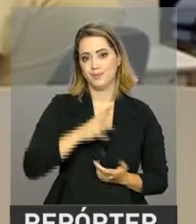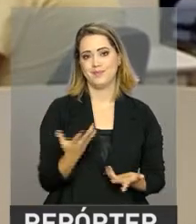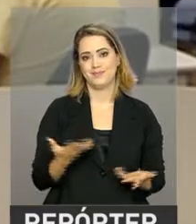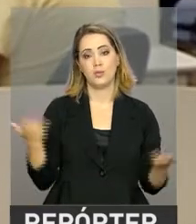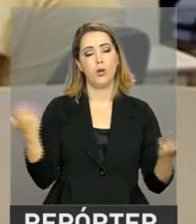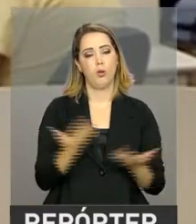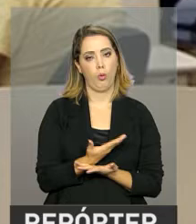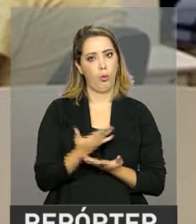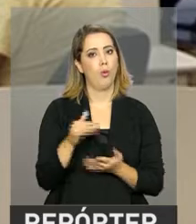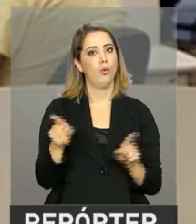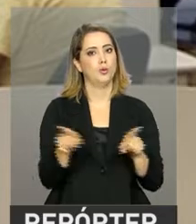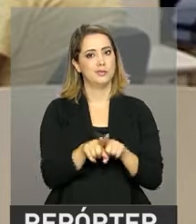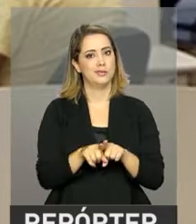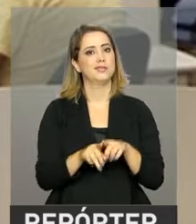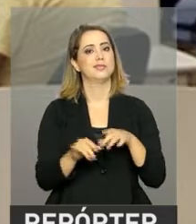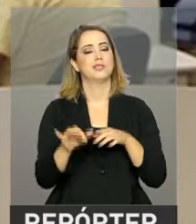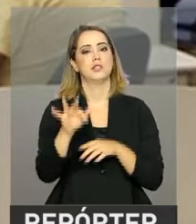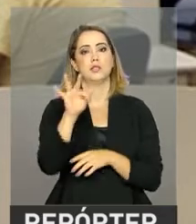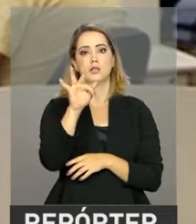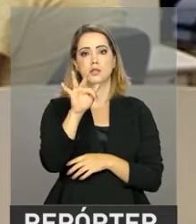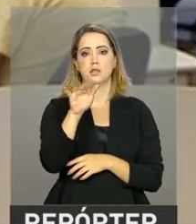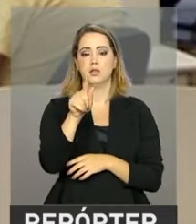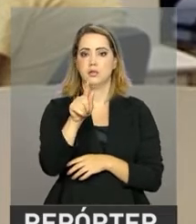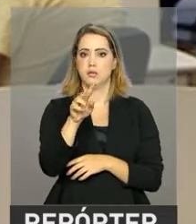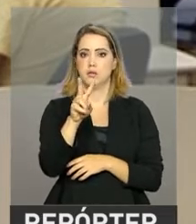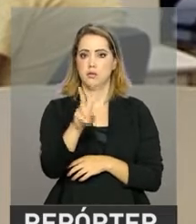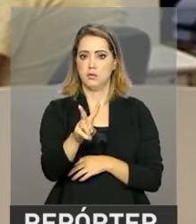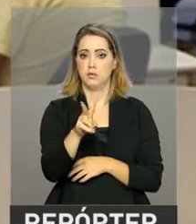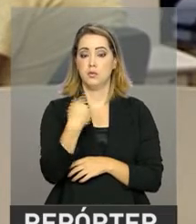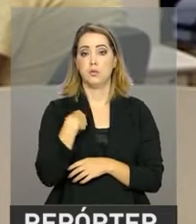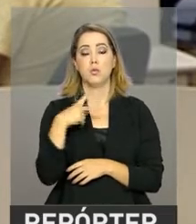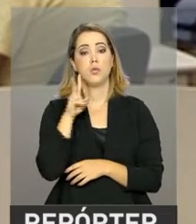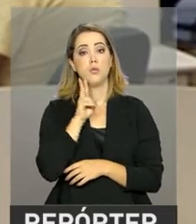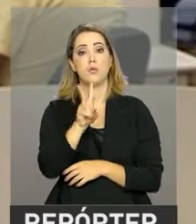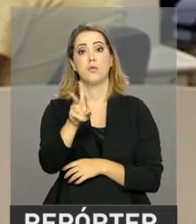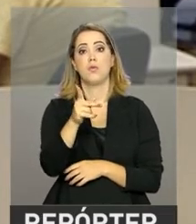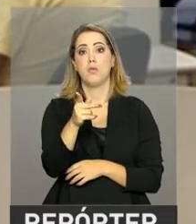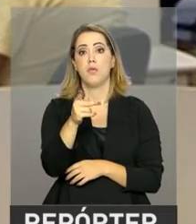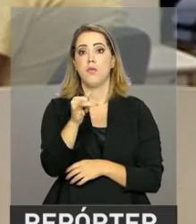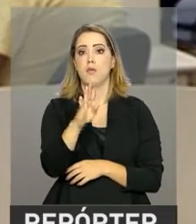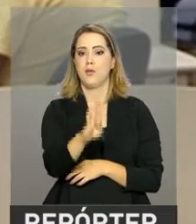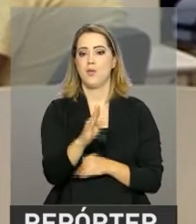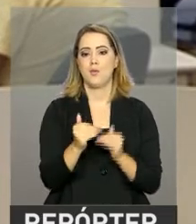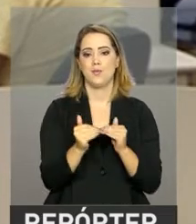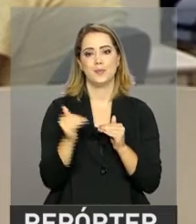Vargas também divulgou que o monitor do PIB apontou um aumento aí de